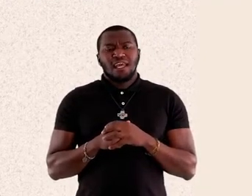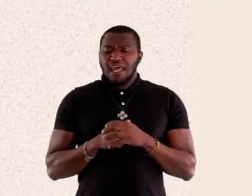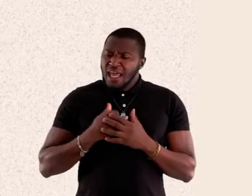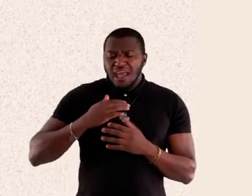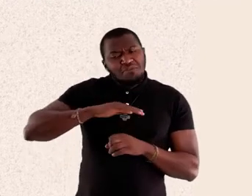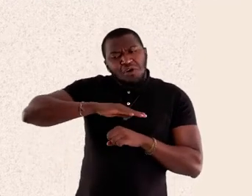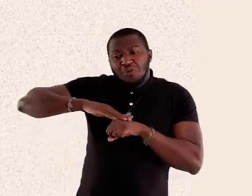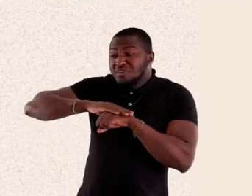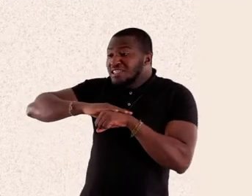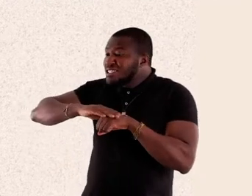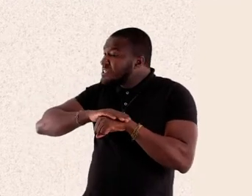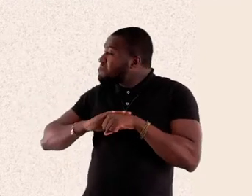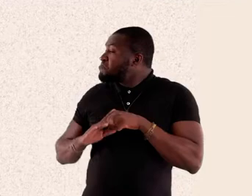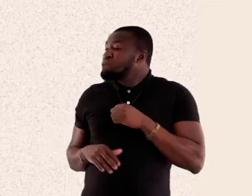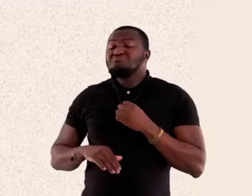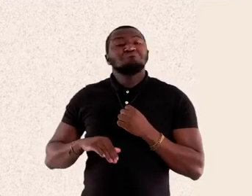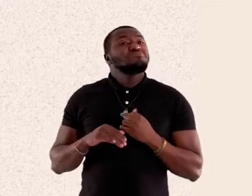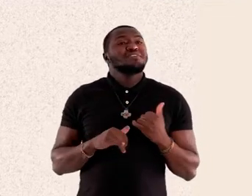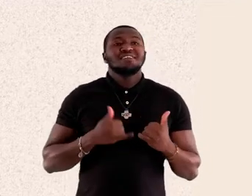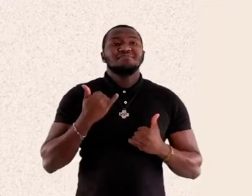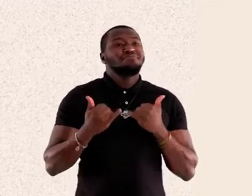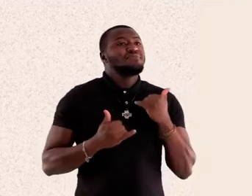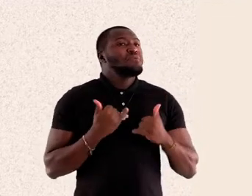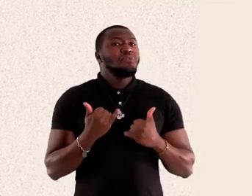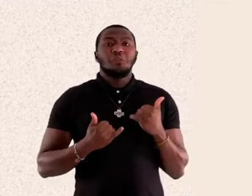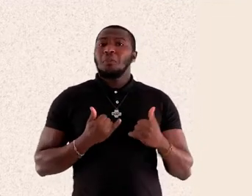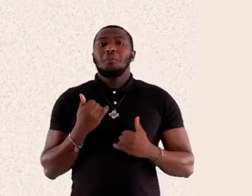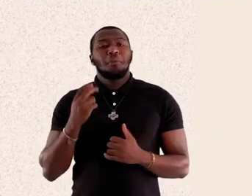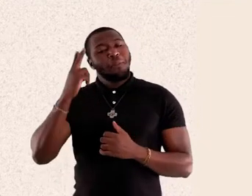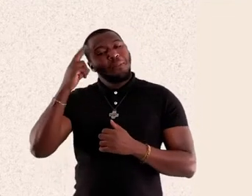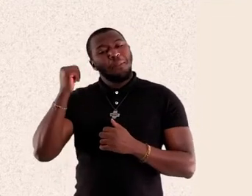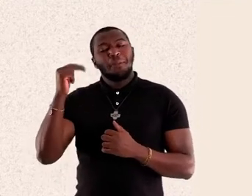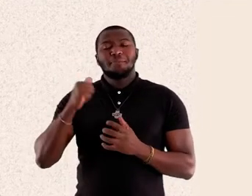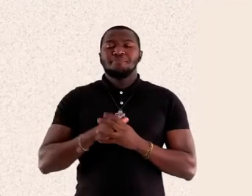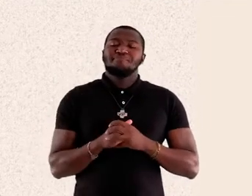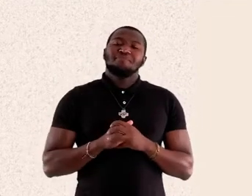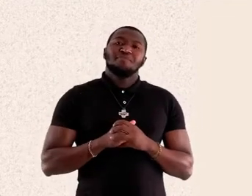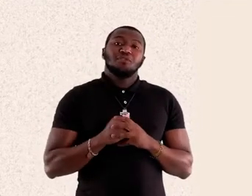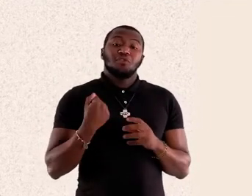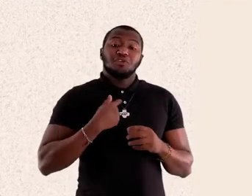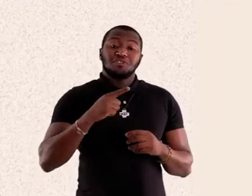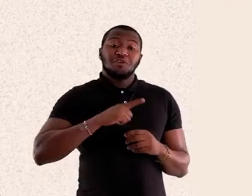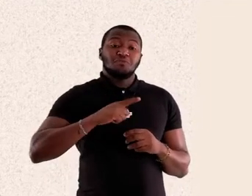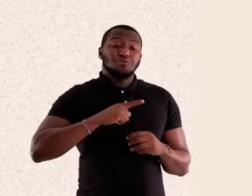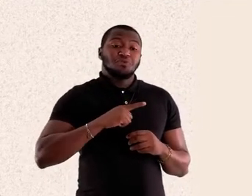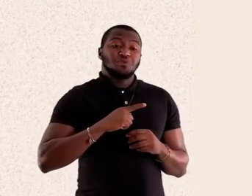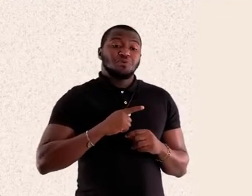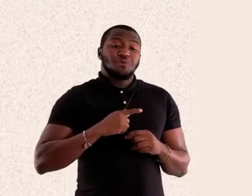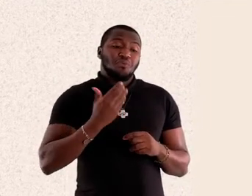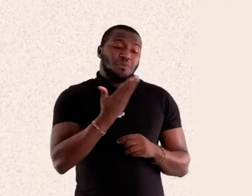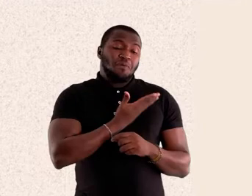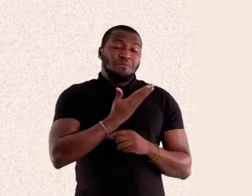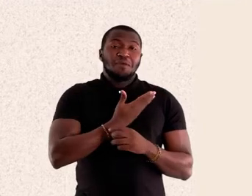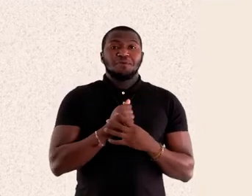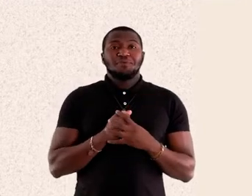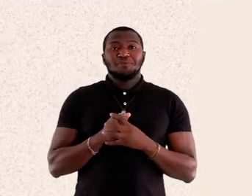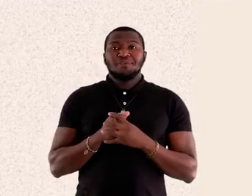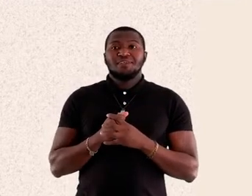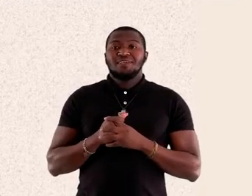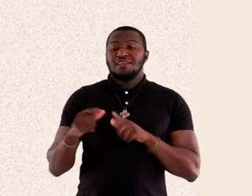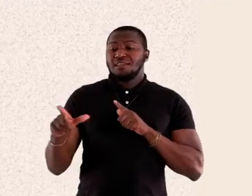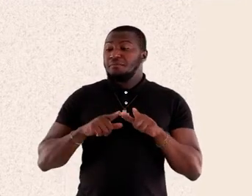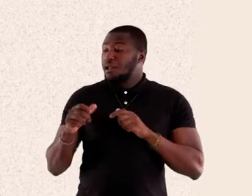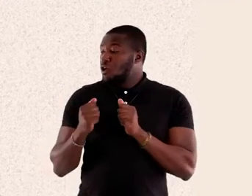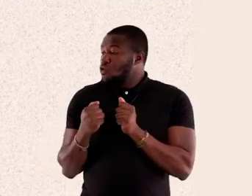conversa boba essa conversa boba às vezes nós temos um potencial melhor amigo que